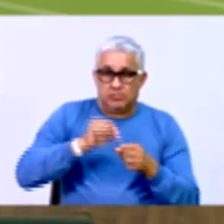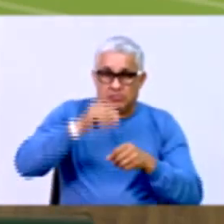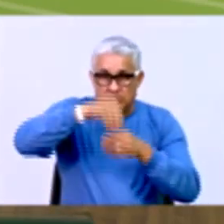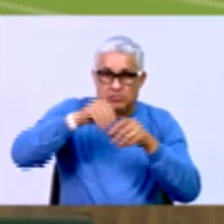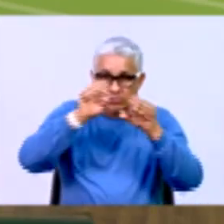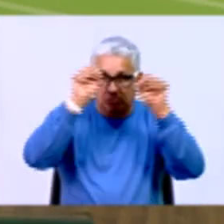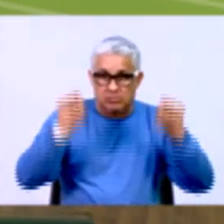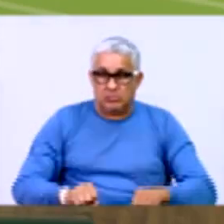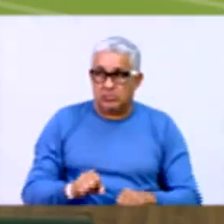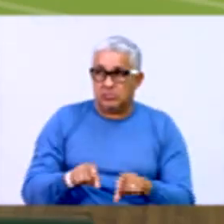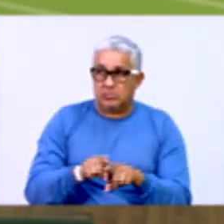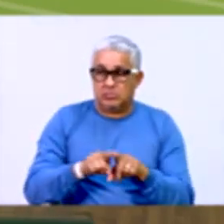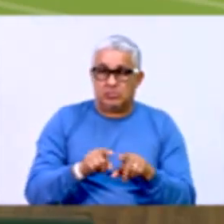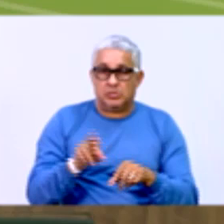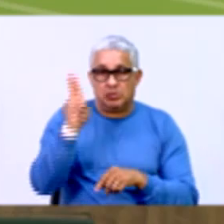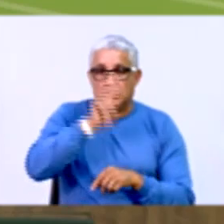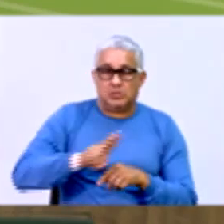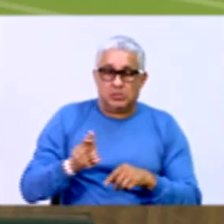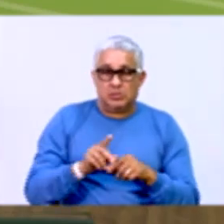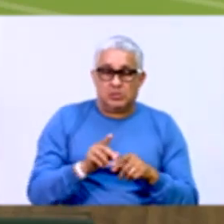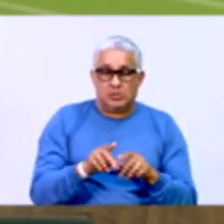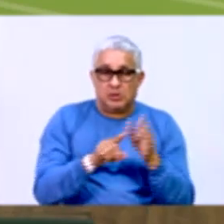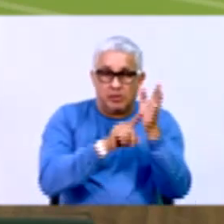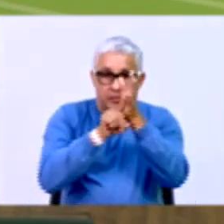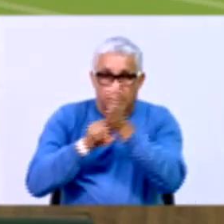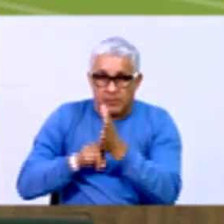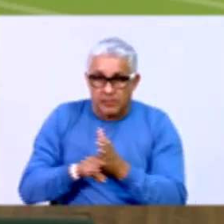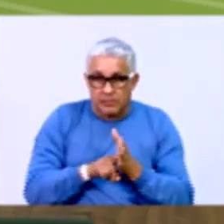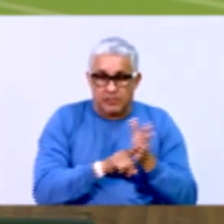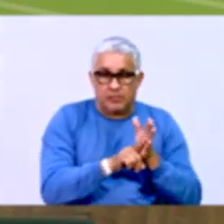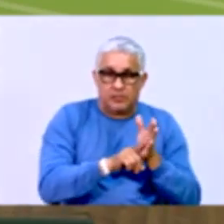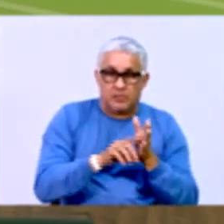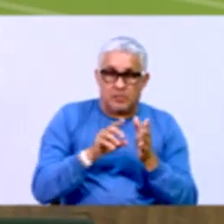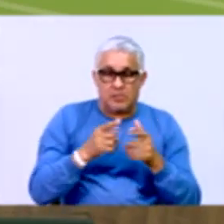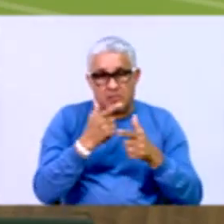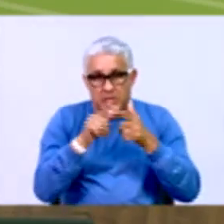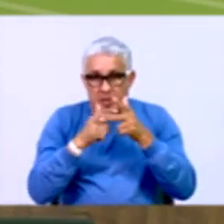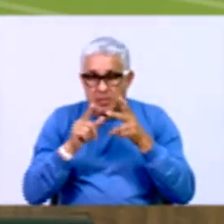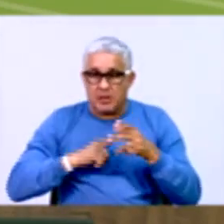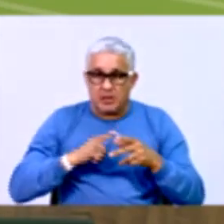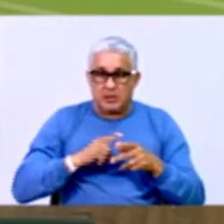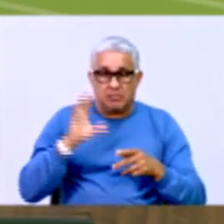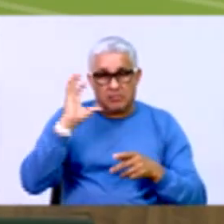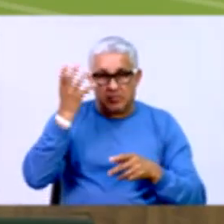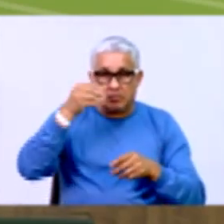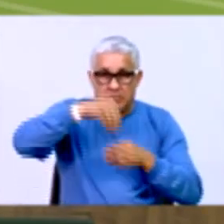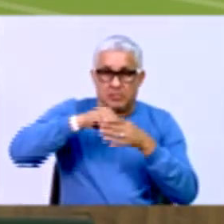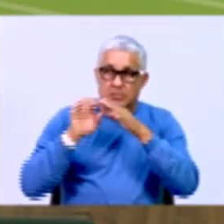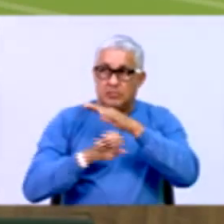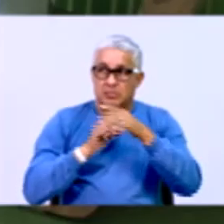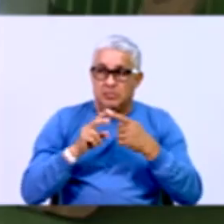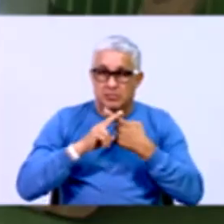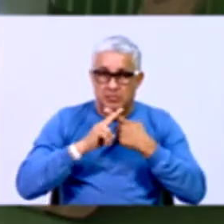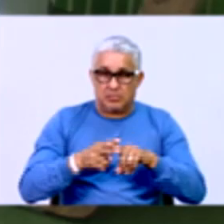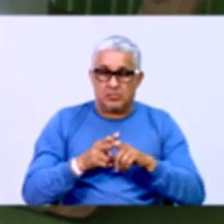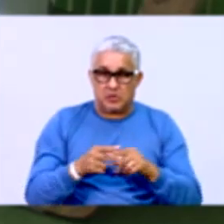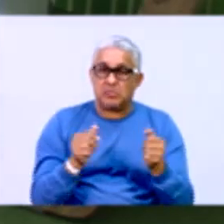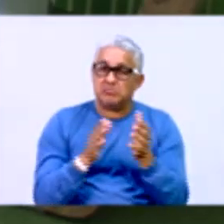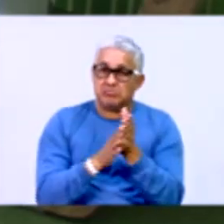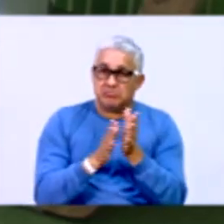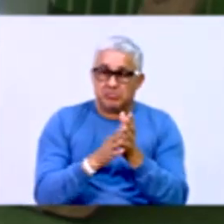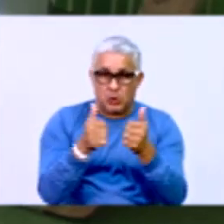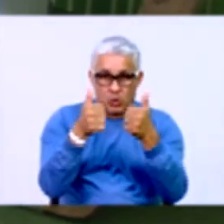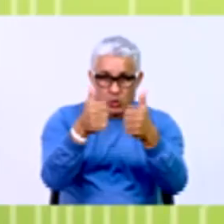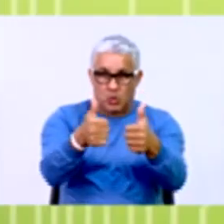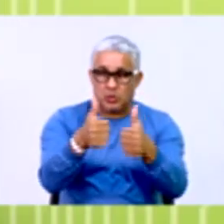É utilizada para fiscalizar e apontar possíveis soluções para a correção do sistema da empresa. Né? Perfeito. Parabéns, ótimo. Parabéns.